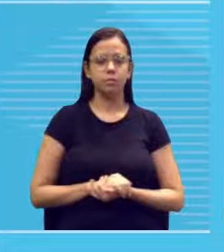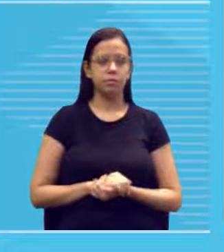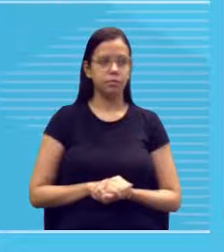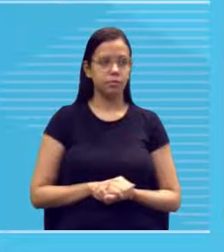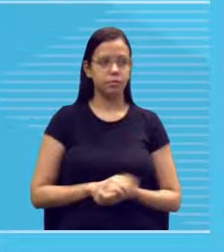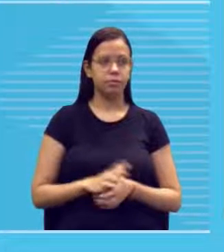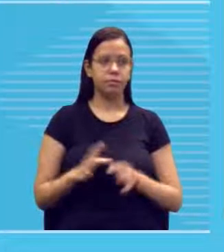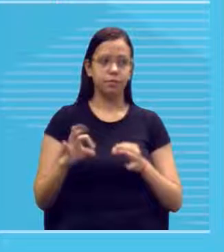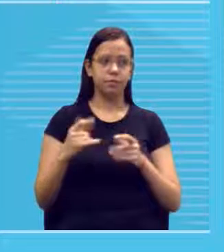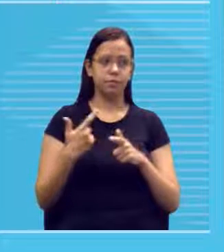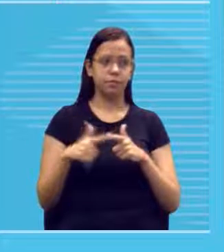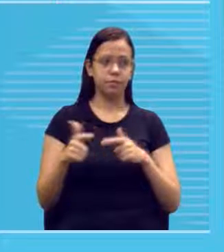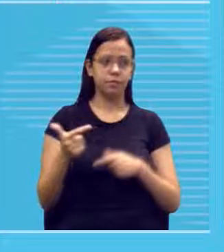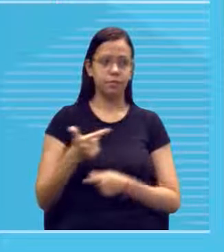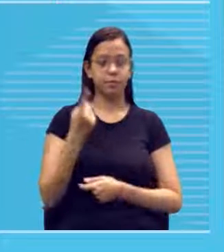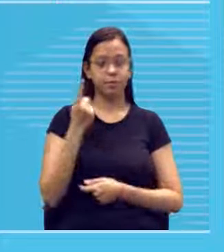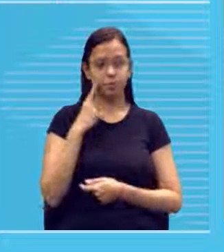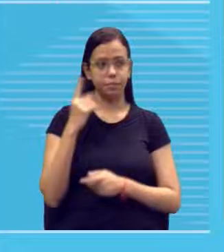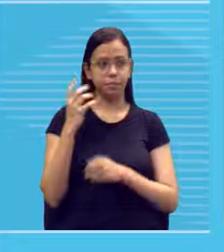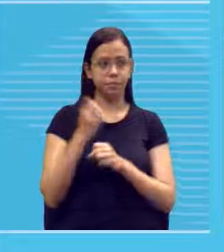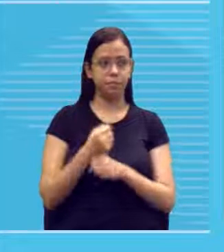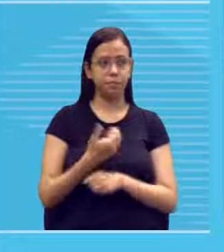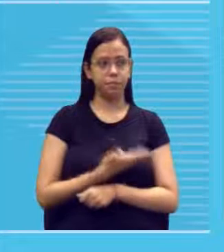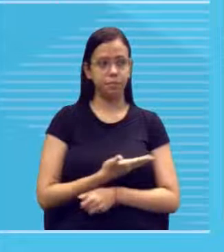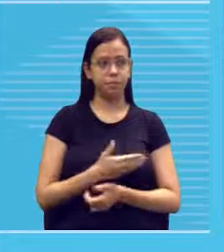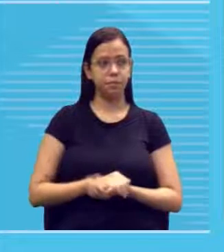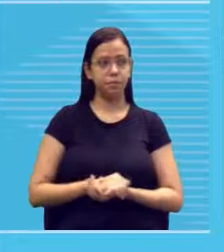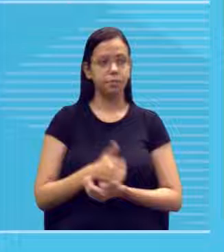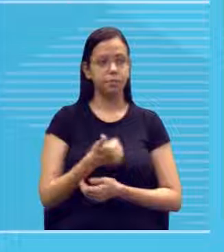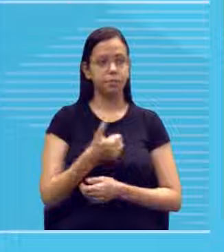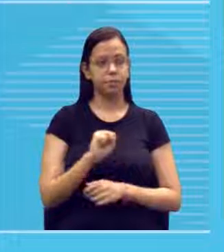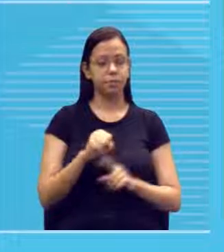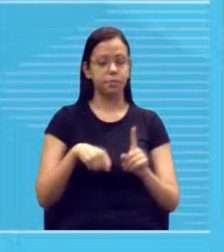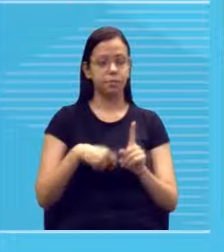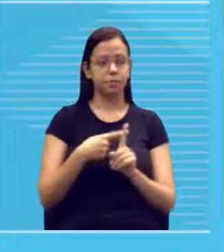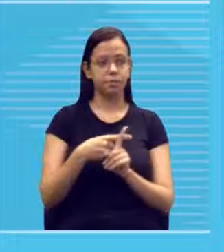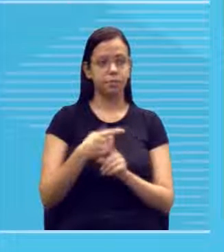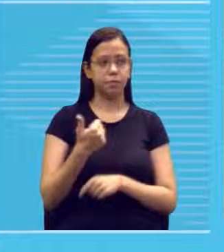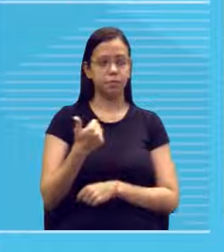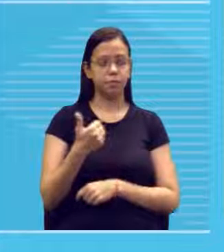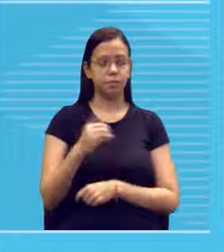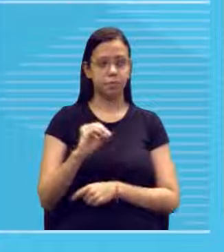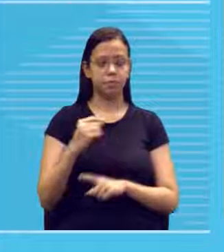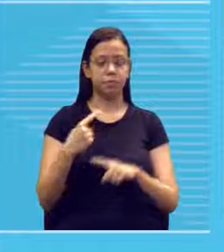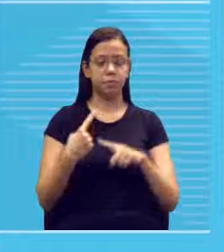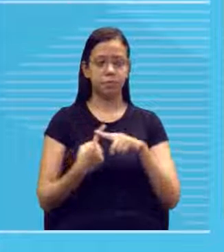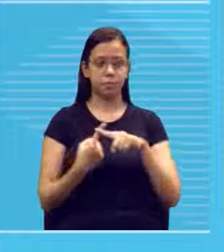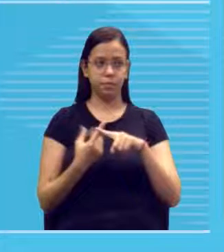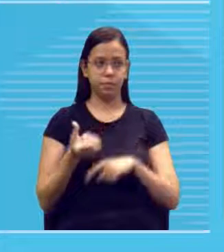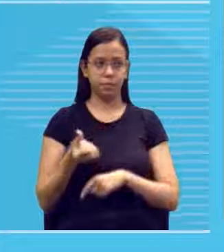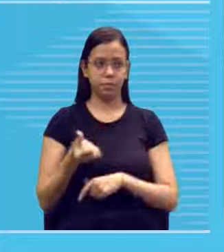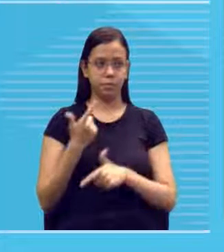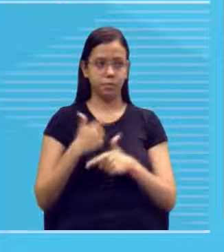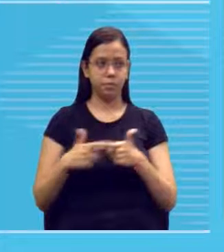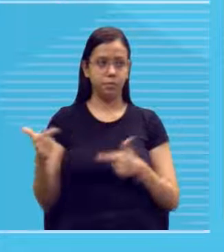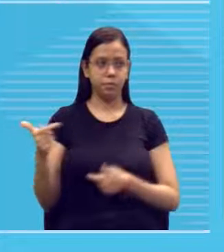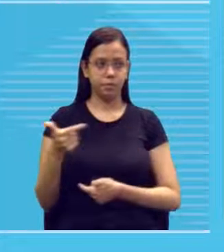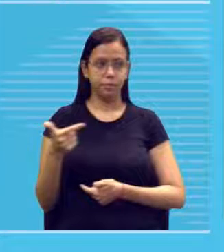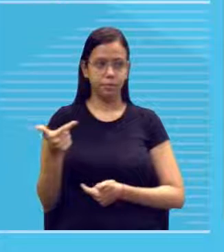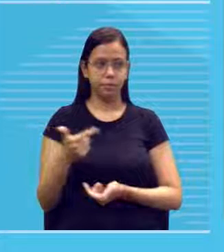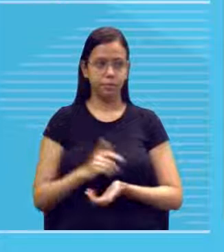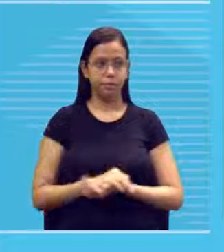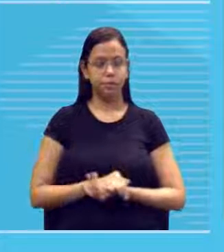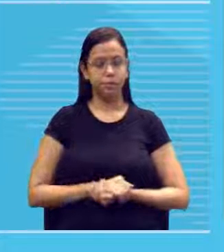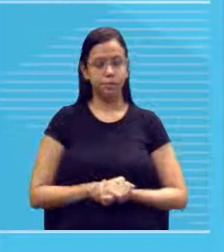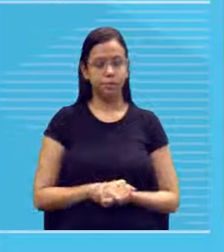dividido por 2 né jovens 18 mais 10 vezes 6 dividido por 2 chama pai